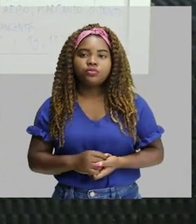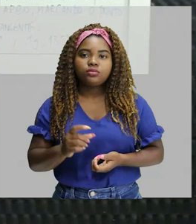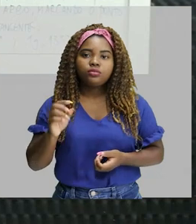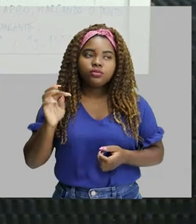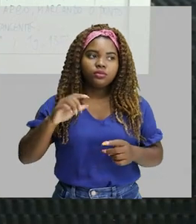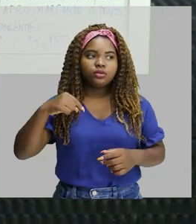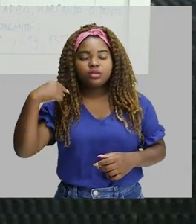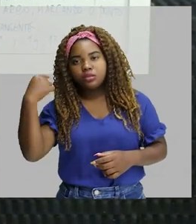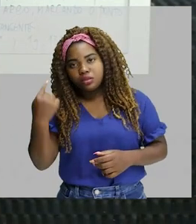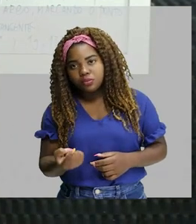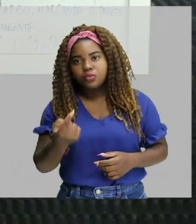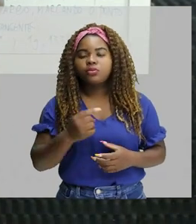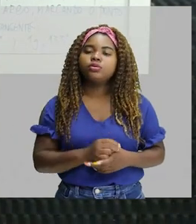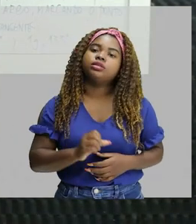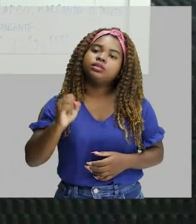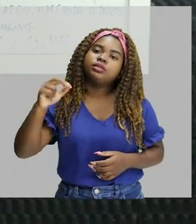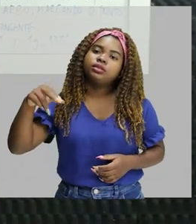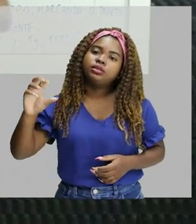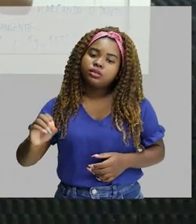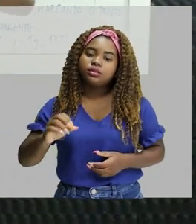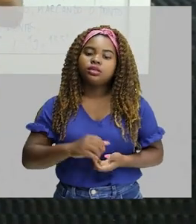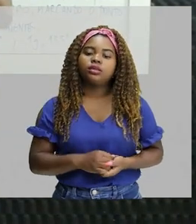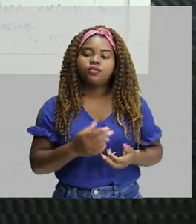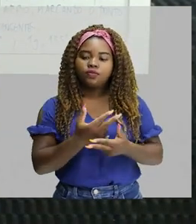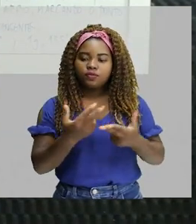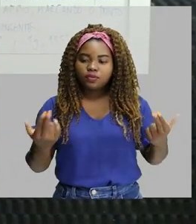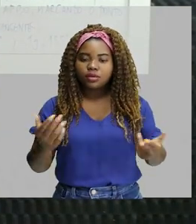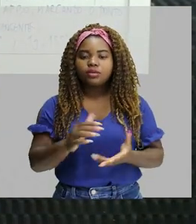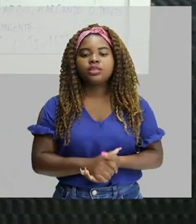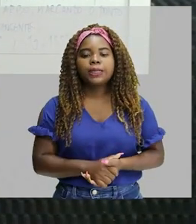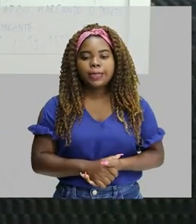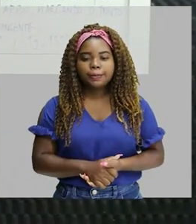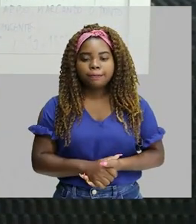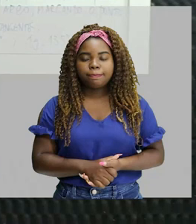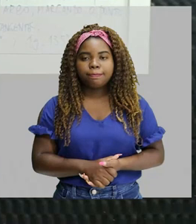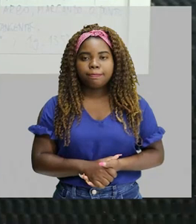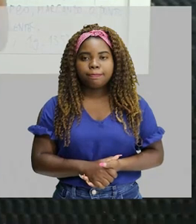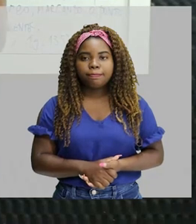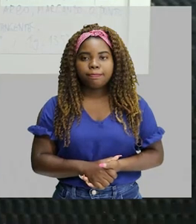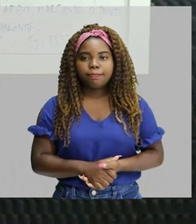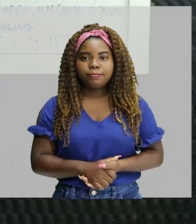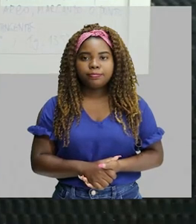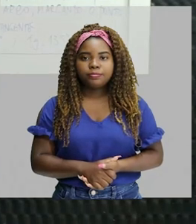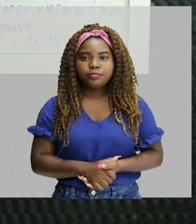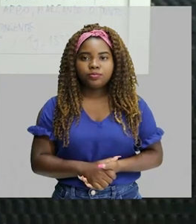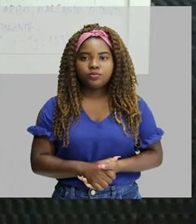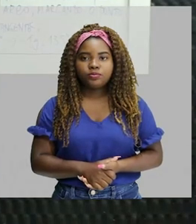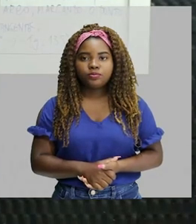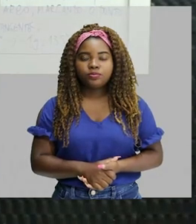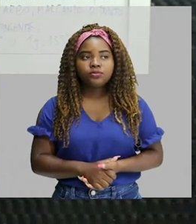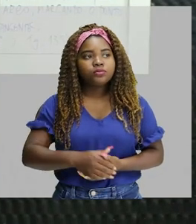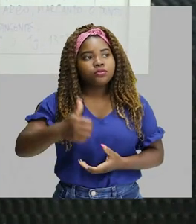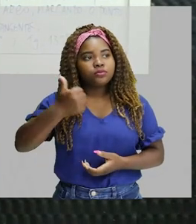seno função cosseno função tangente secante cossecante mais pra frente Beleza então vamos